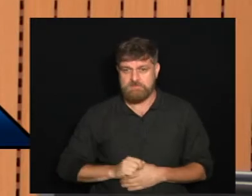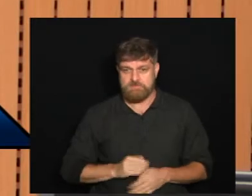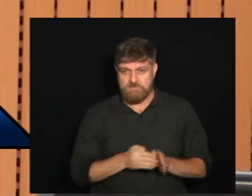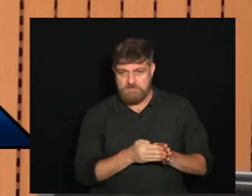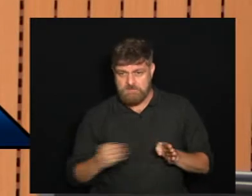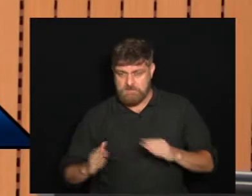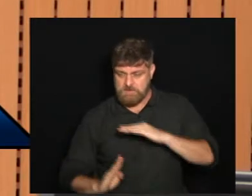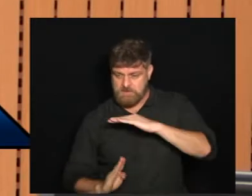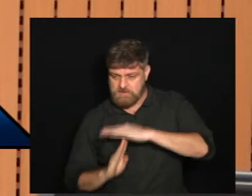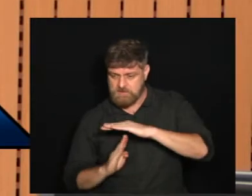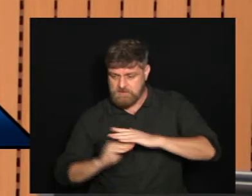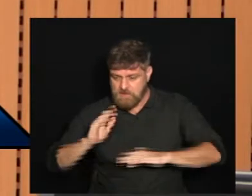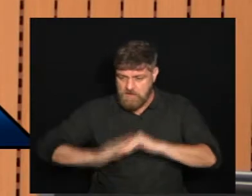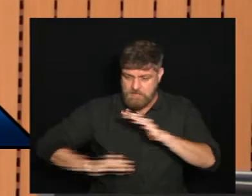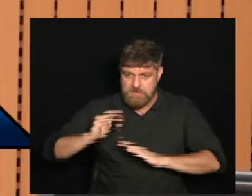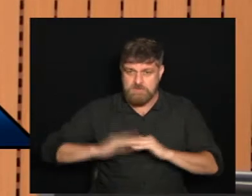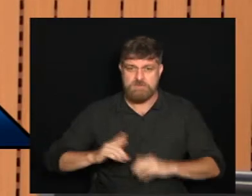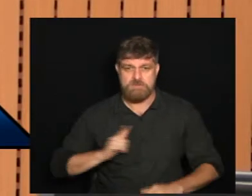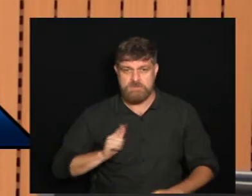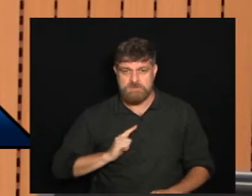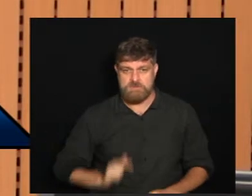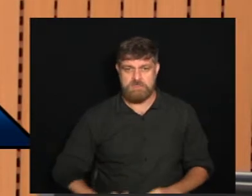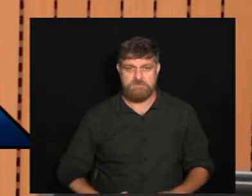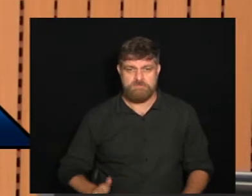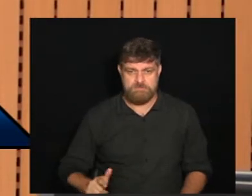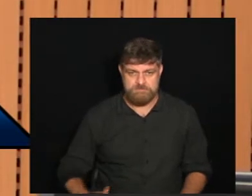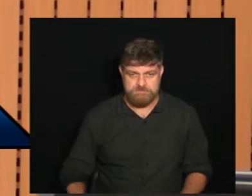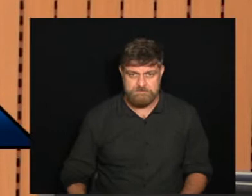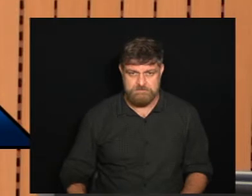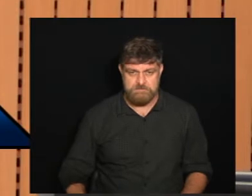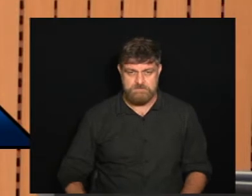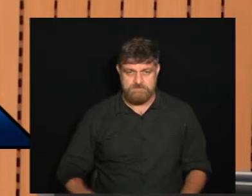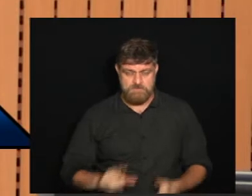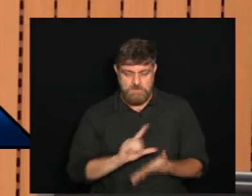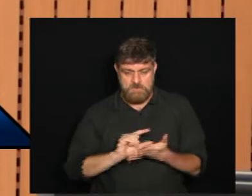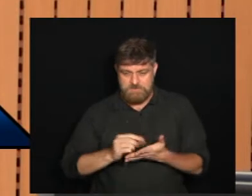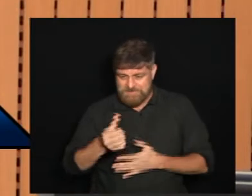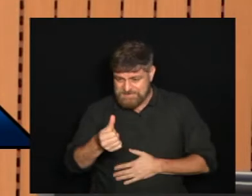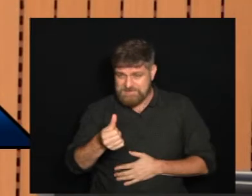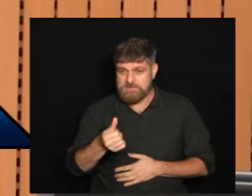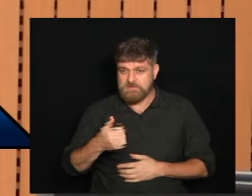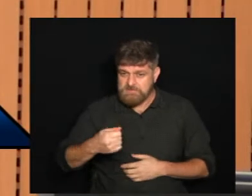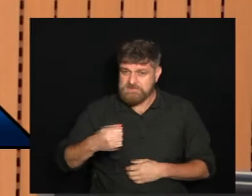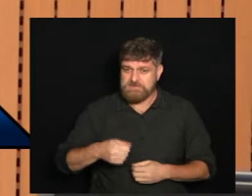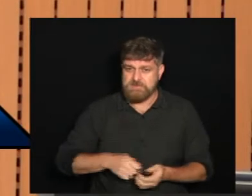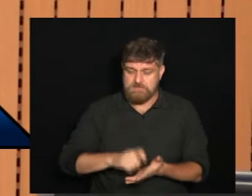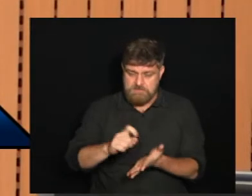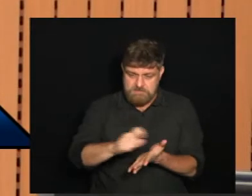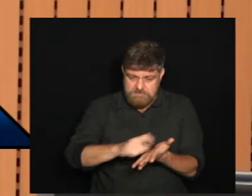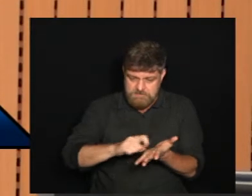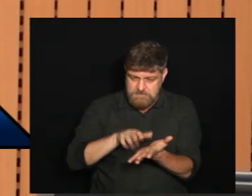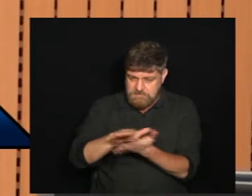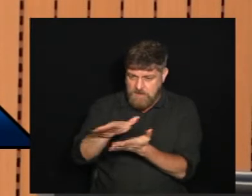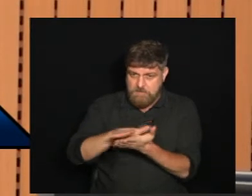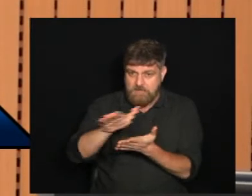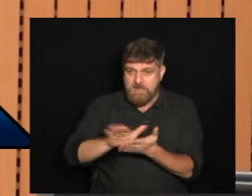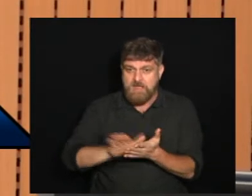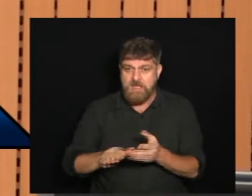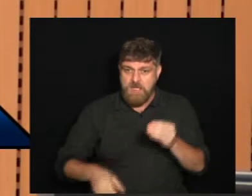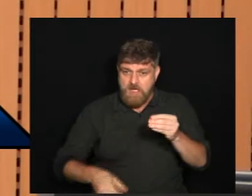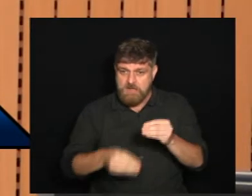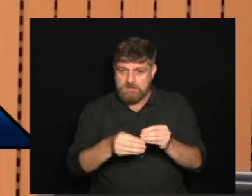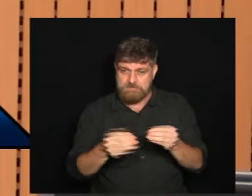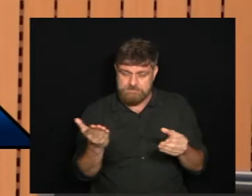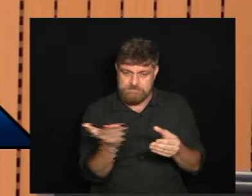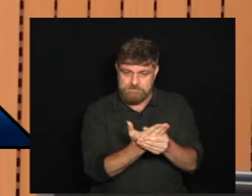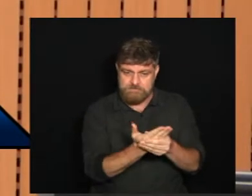de que trata este ato, os atos processuais praticados na forma do artigo 6º deverão ser impressos ou anexados ao processo